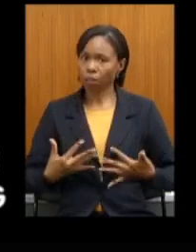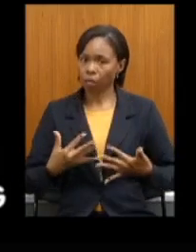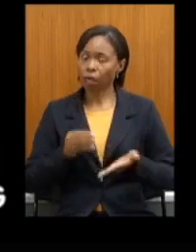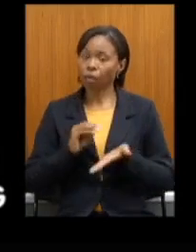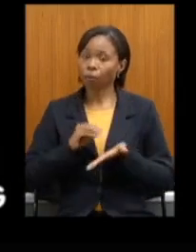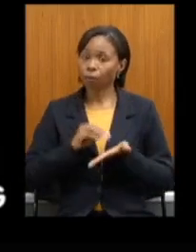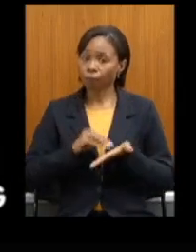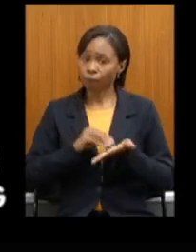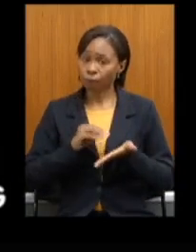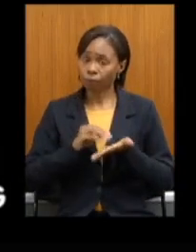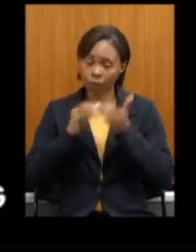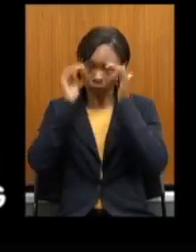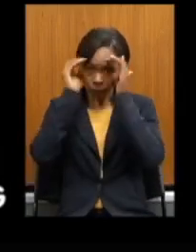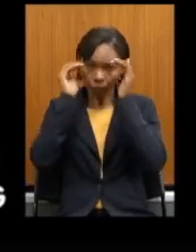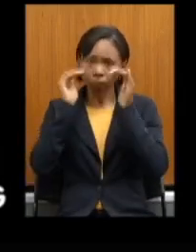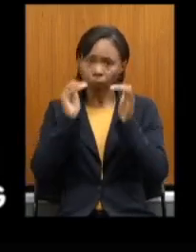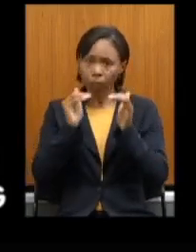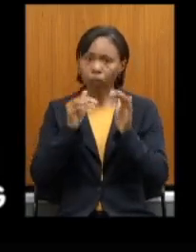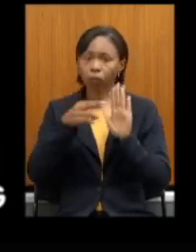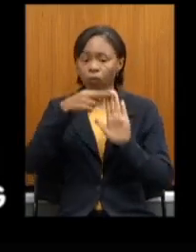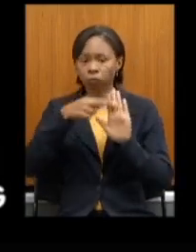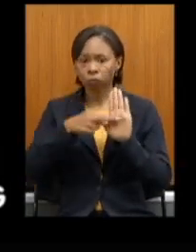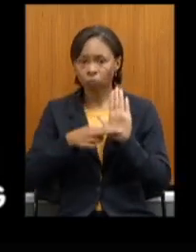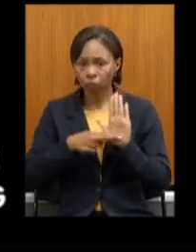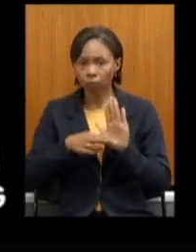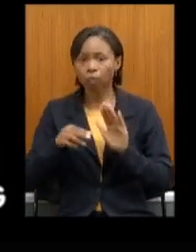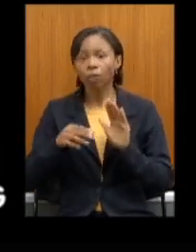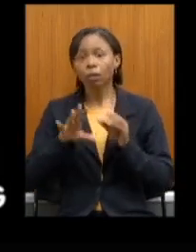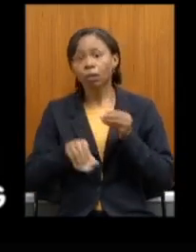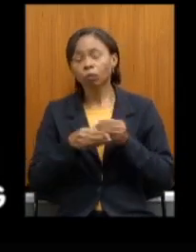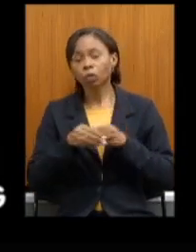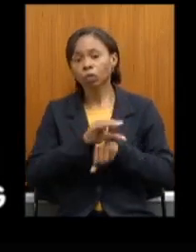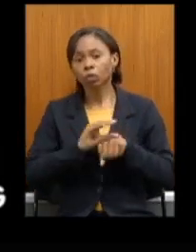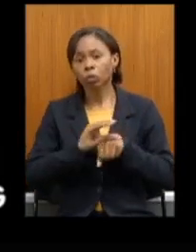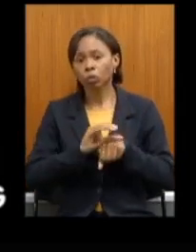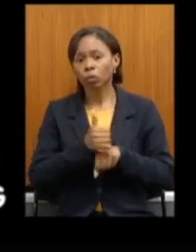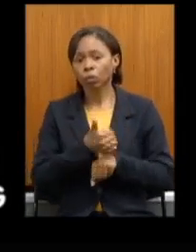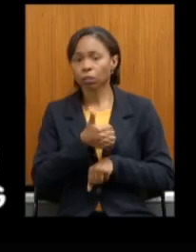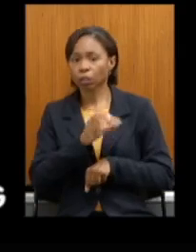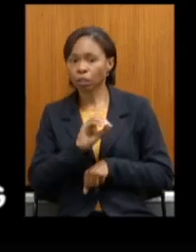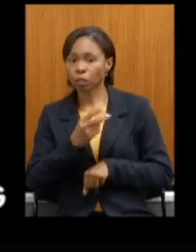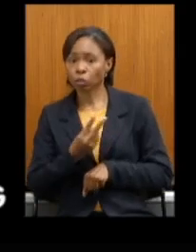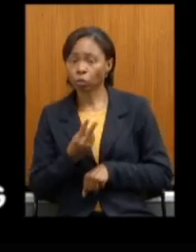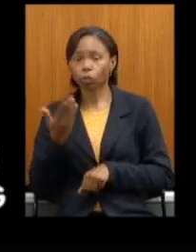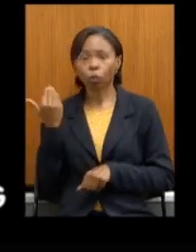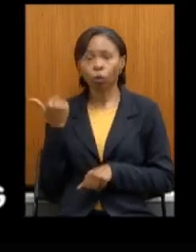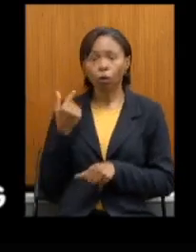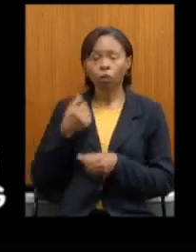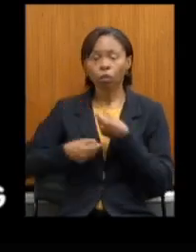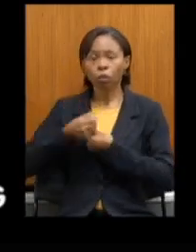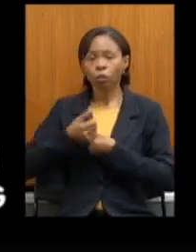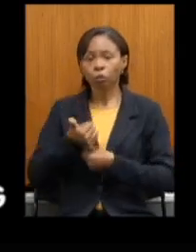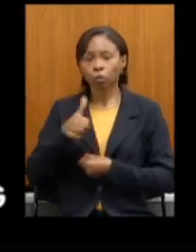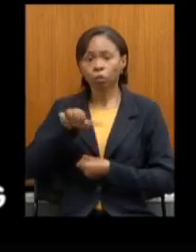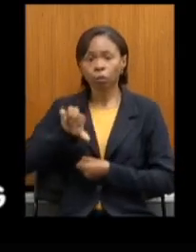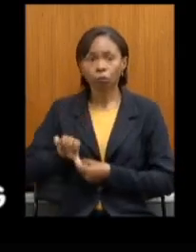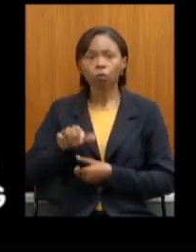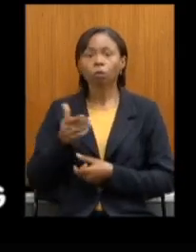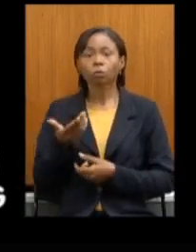do cumprimento das disposições da Emenda Constitucional 102 de 2019 até o prazo de